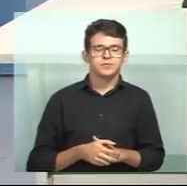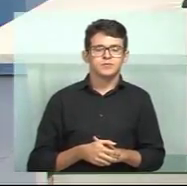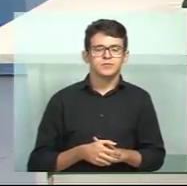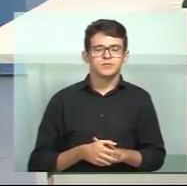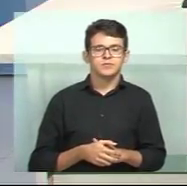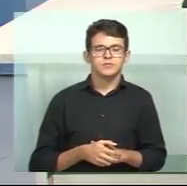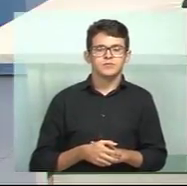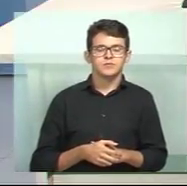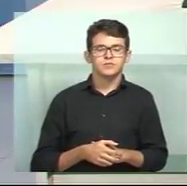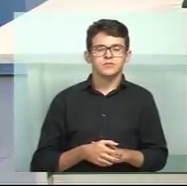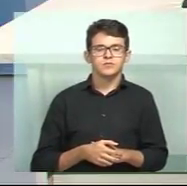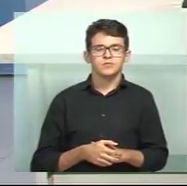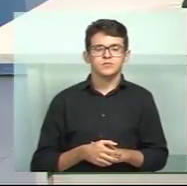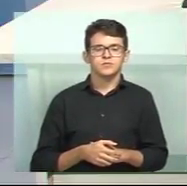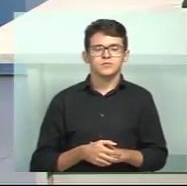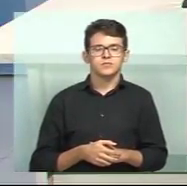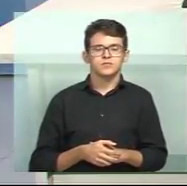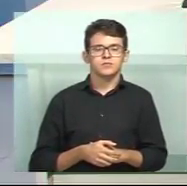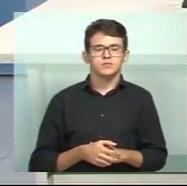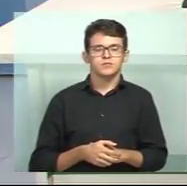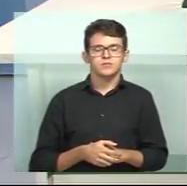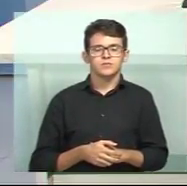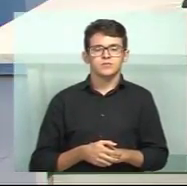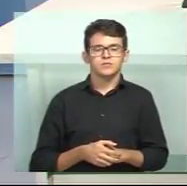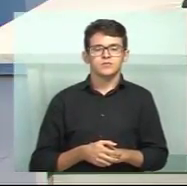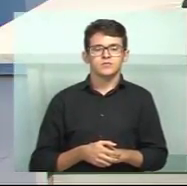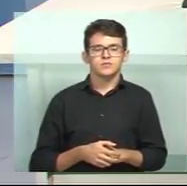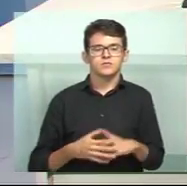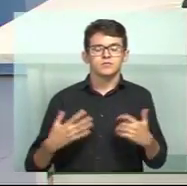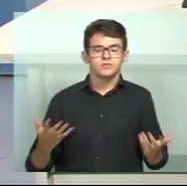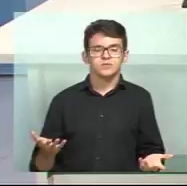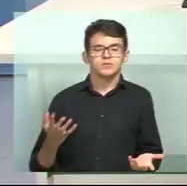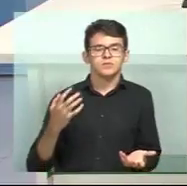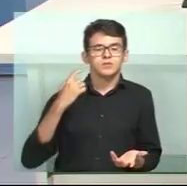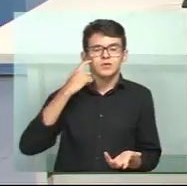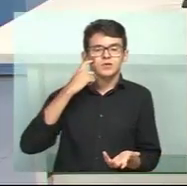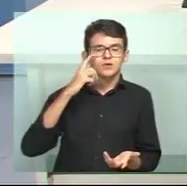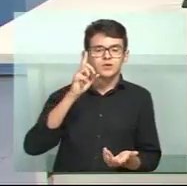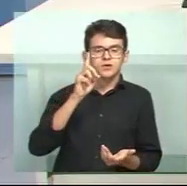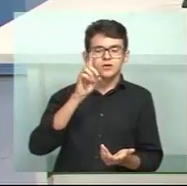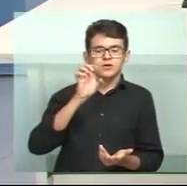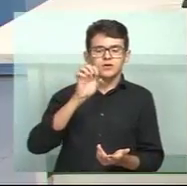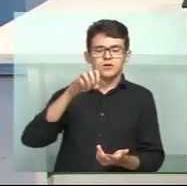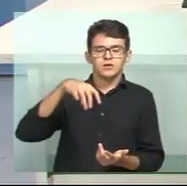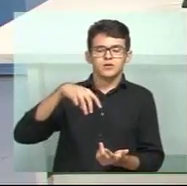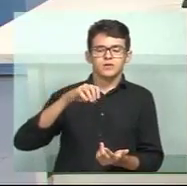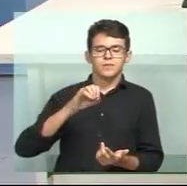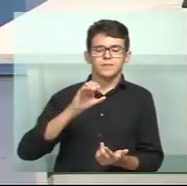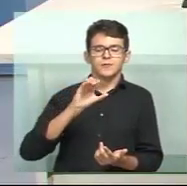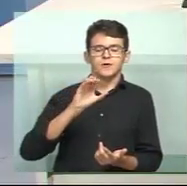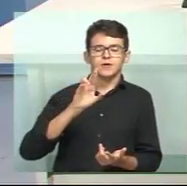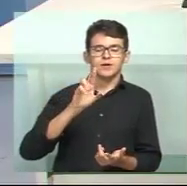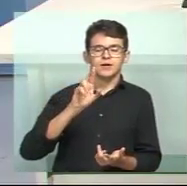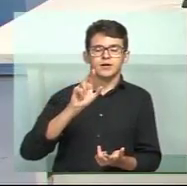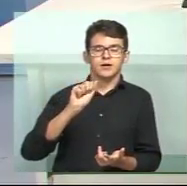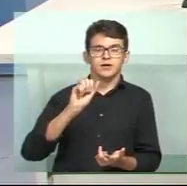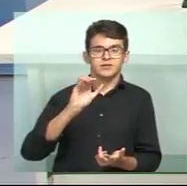no... Irmão, na democracia, as pessoas votam para quê? Para ser representado e melhorar de